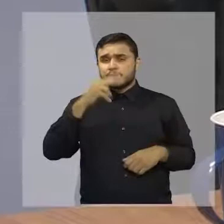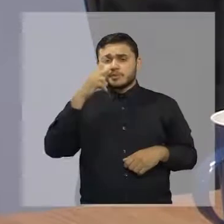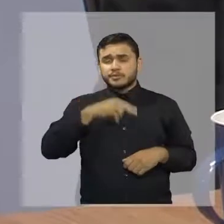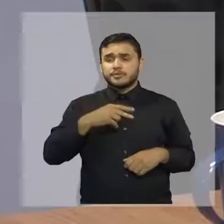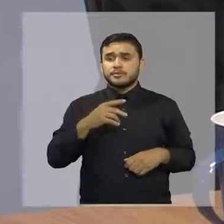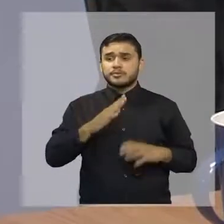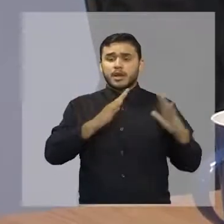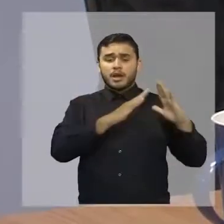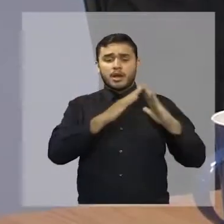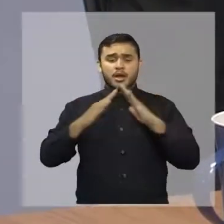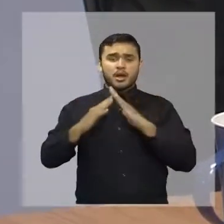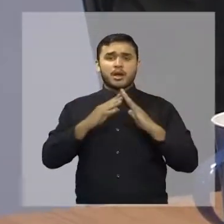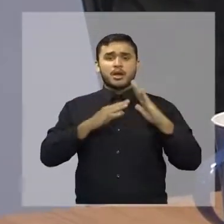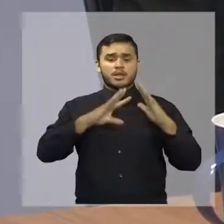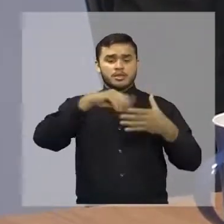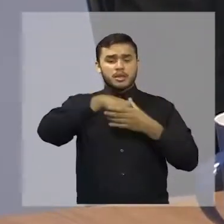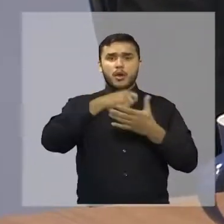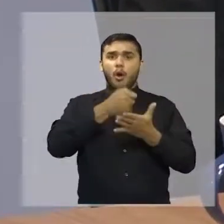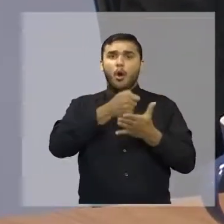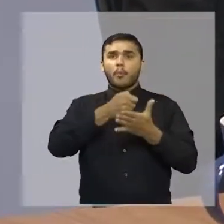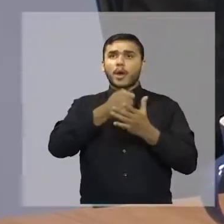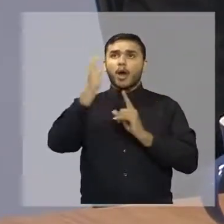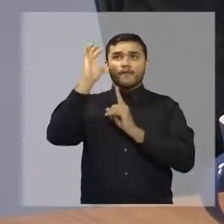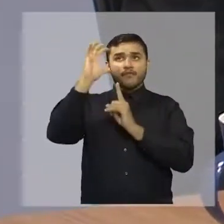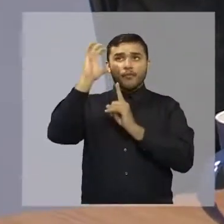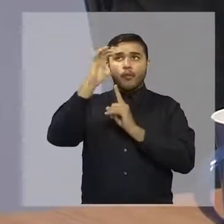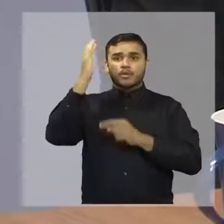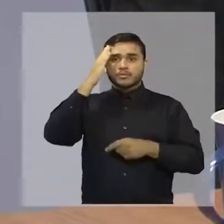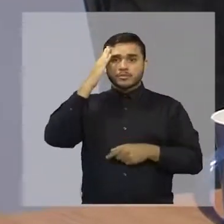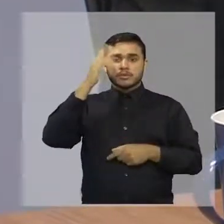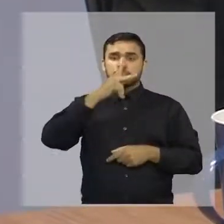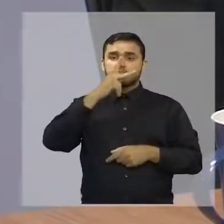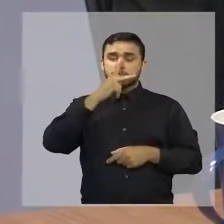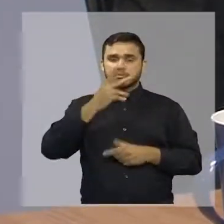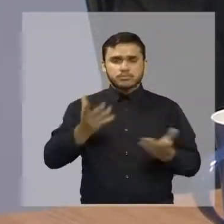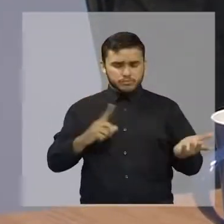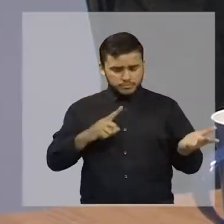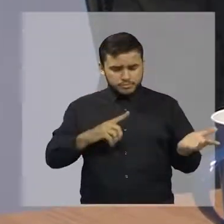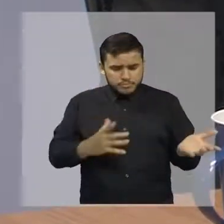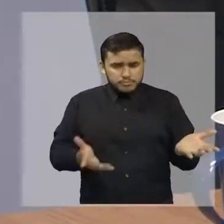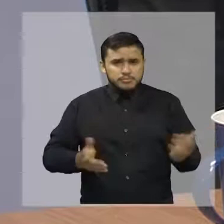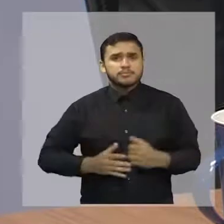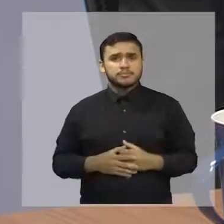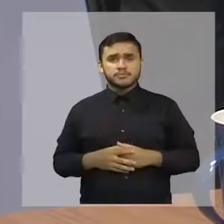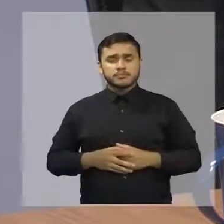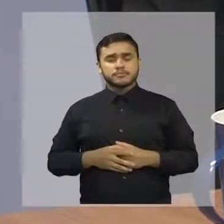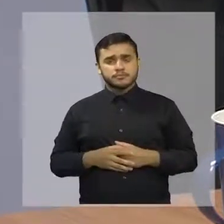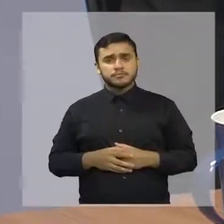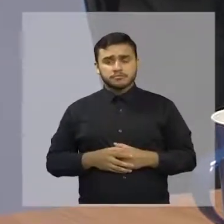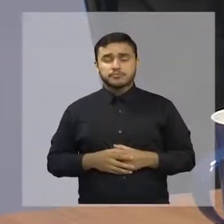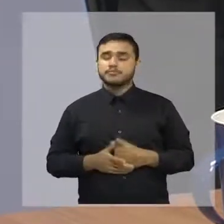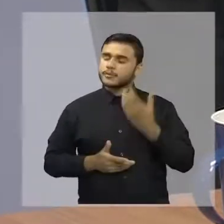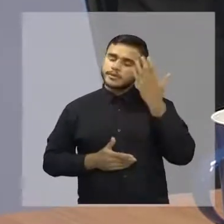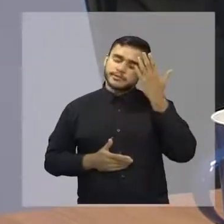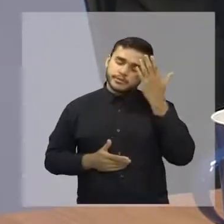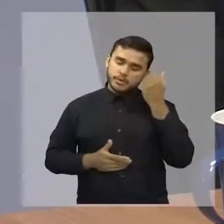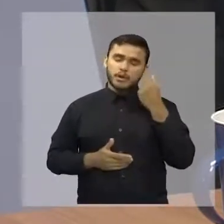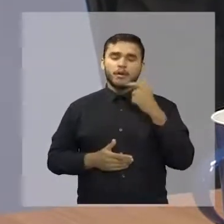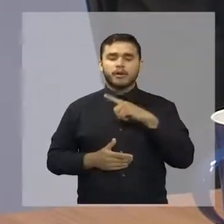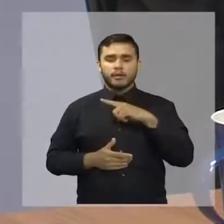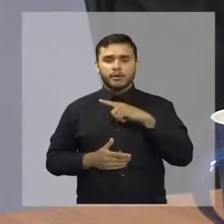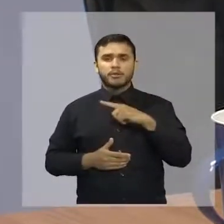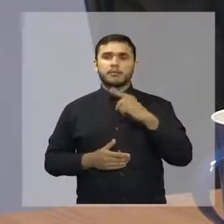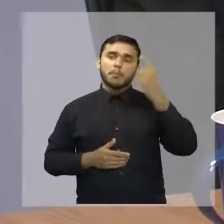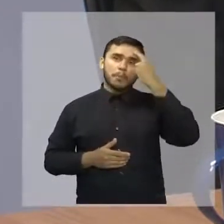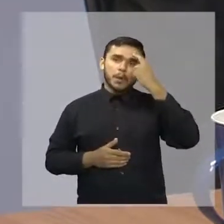que atuam em cada casa, em cada família. Não há lei que termine com isso, porque a diversidade, a heterogeneidade